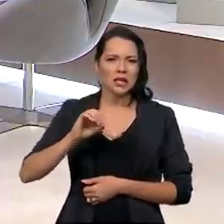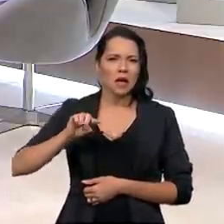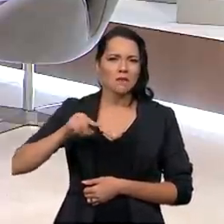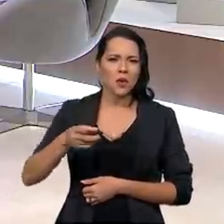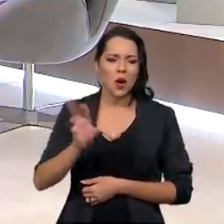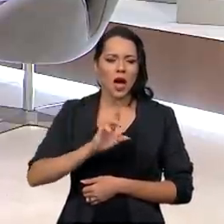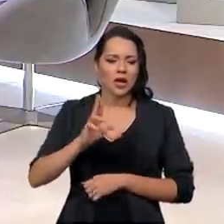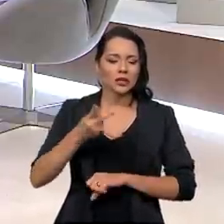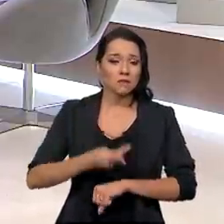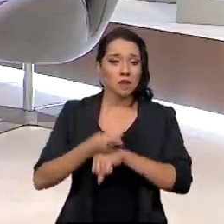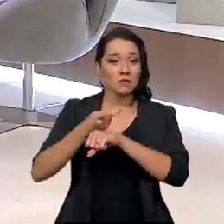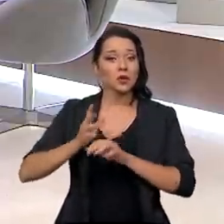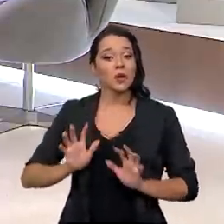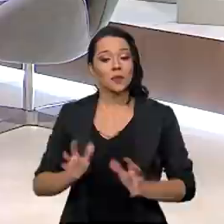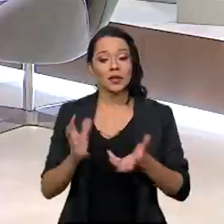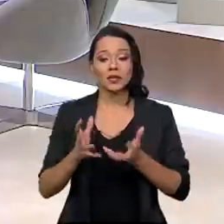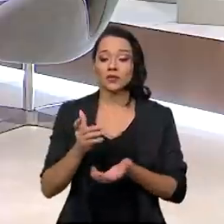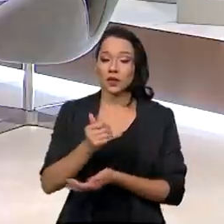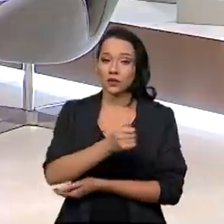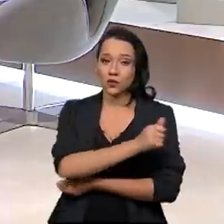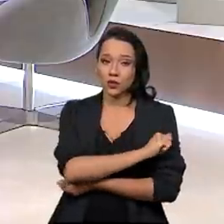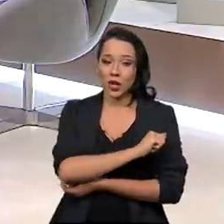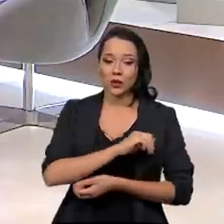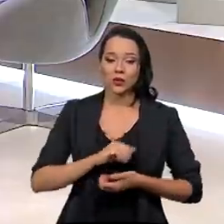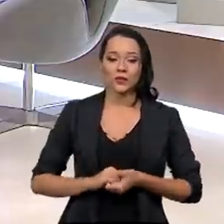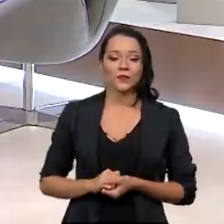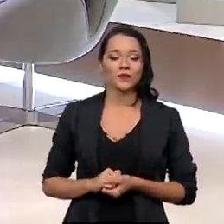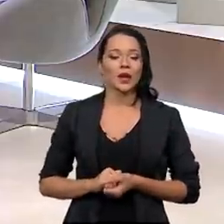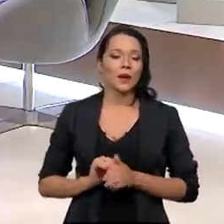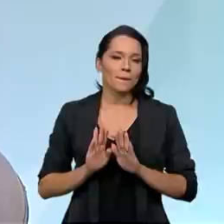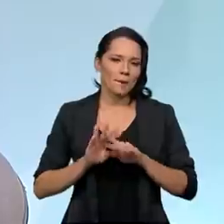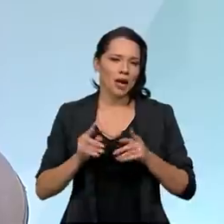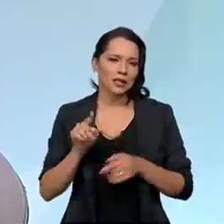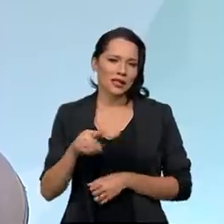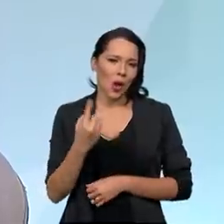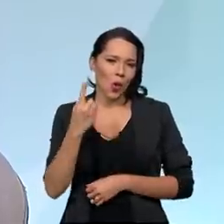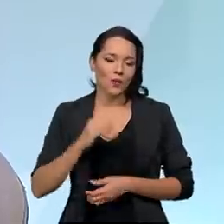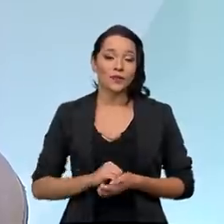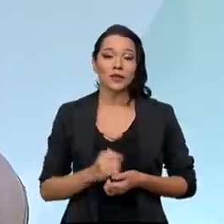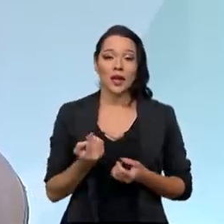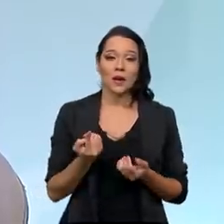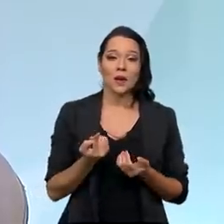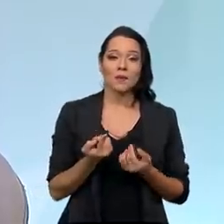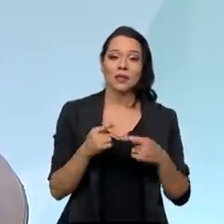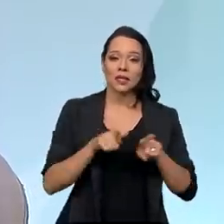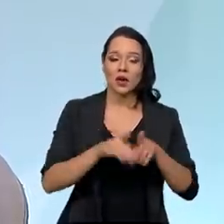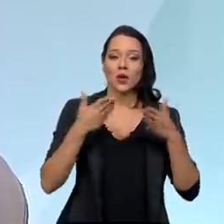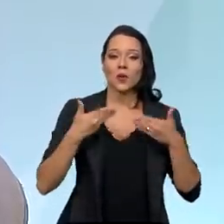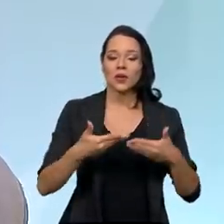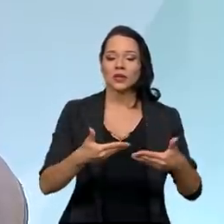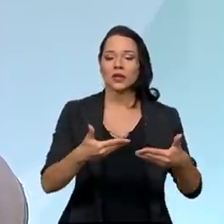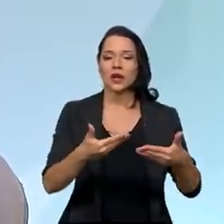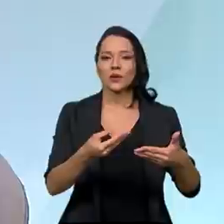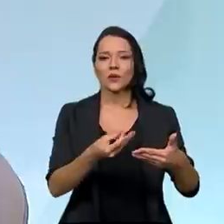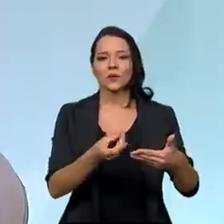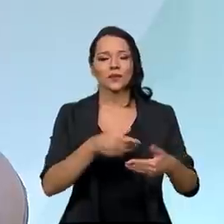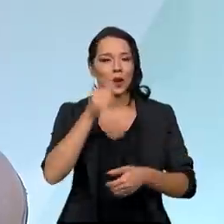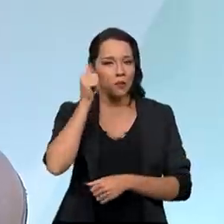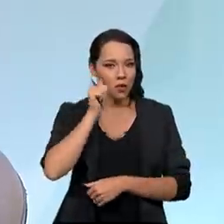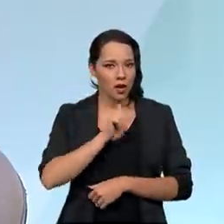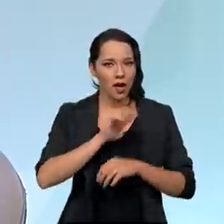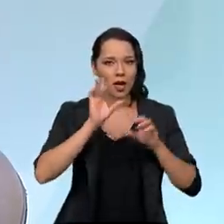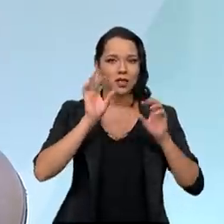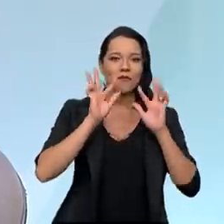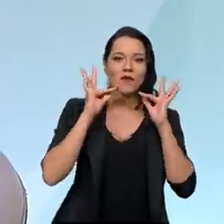prêmios para incentivo dos estudantes. Mas esse é um. Nós temos parceria com o Ministério da Mulher,